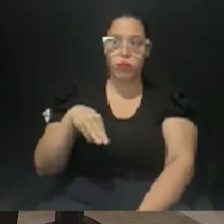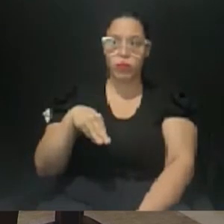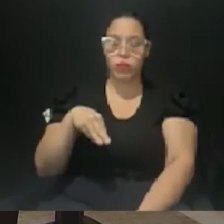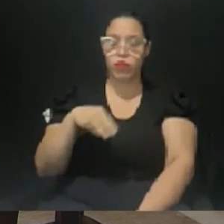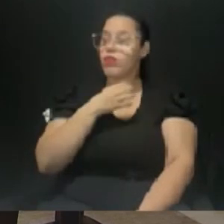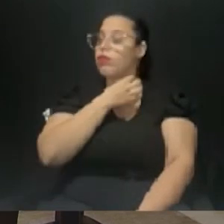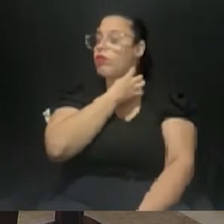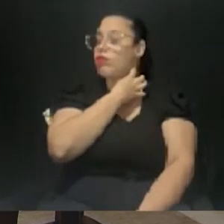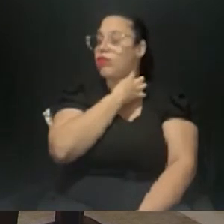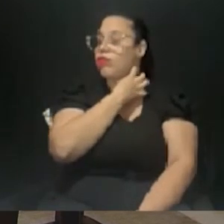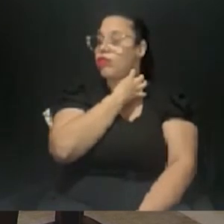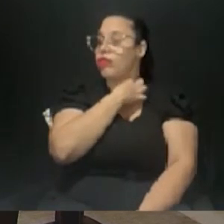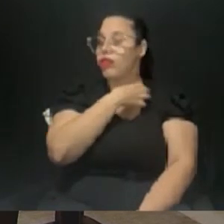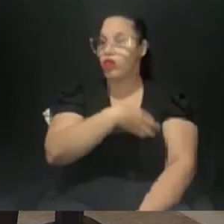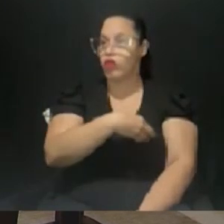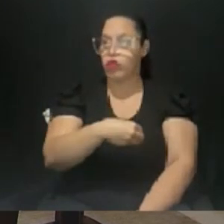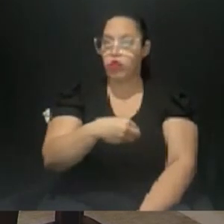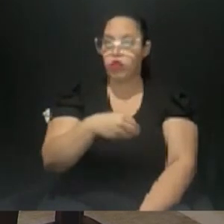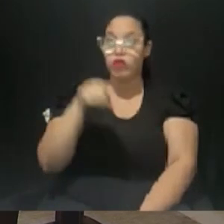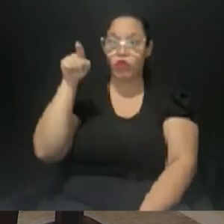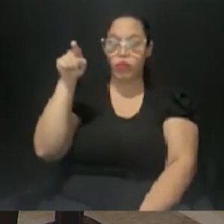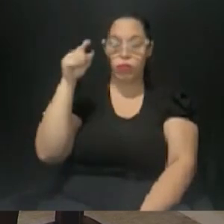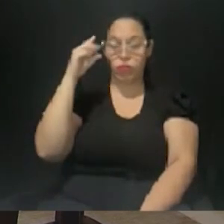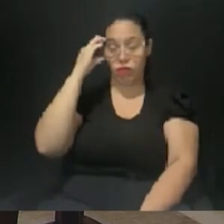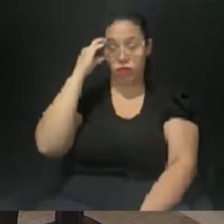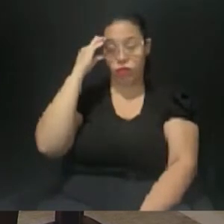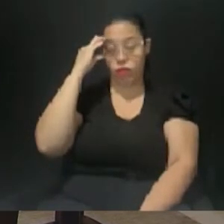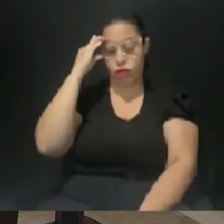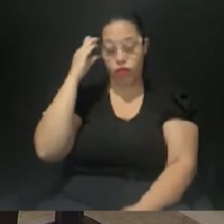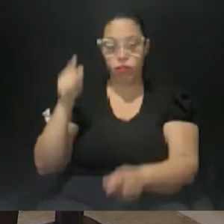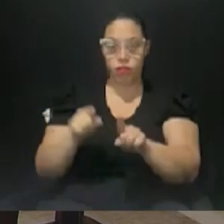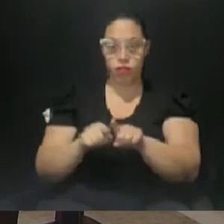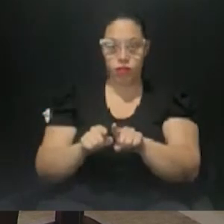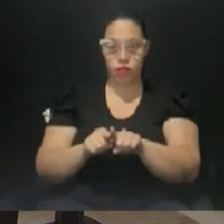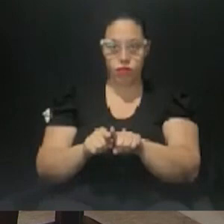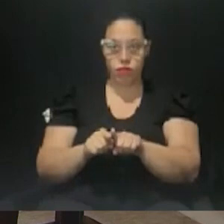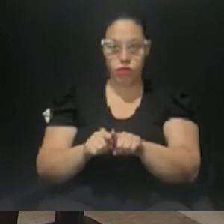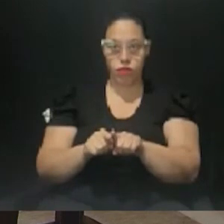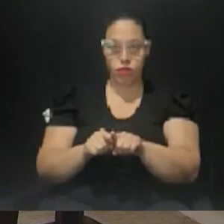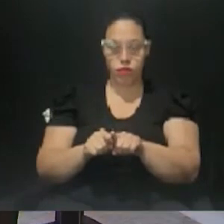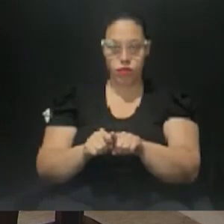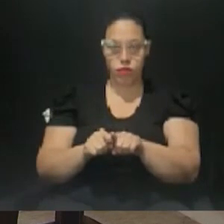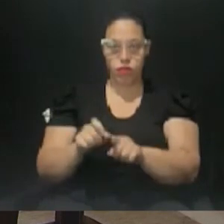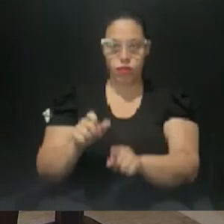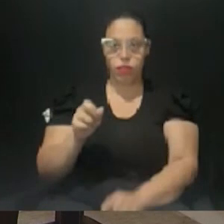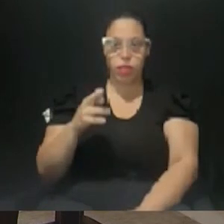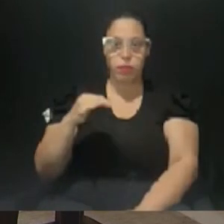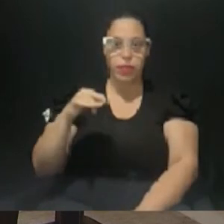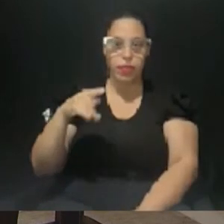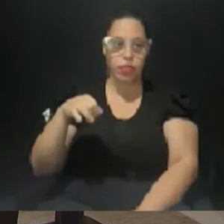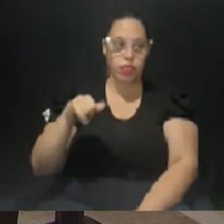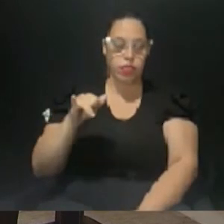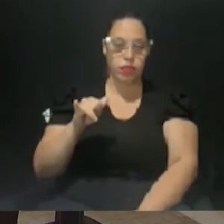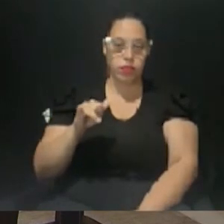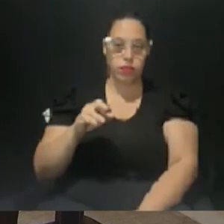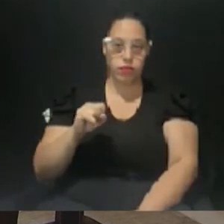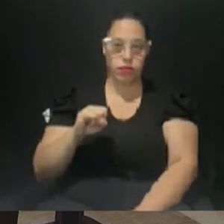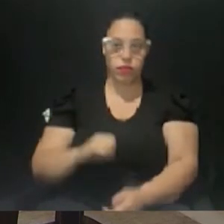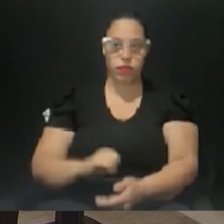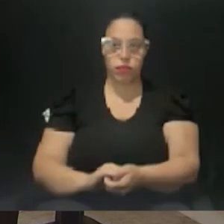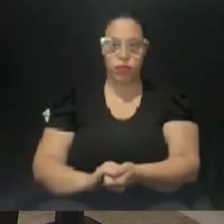Lelis, que é o filho que fica lá no tênis clube também. Qual que comanda o Espaguete?